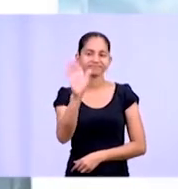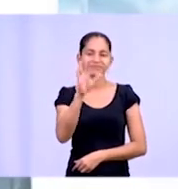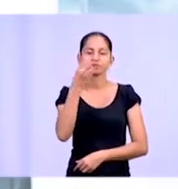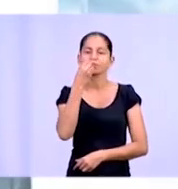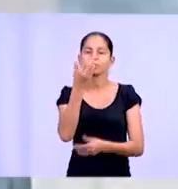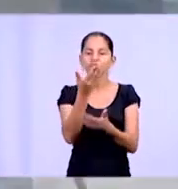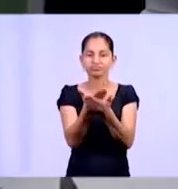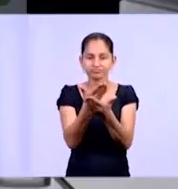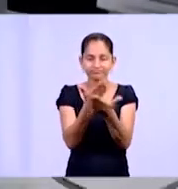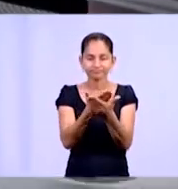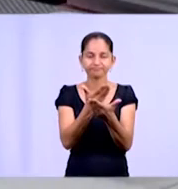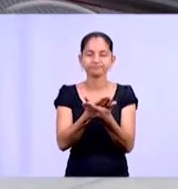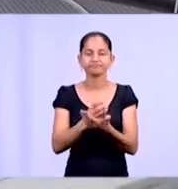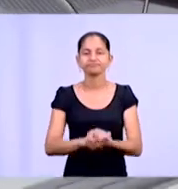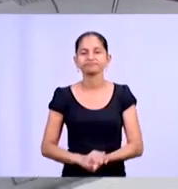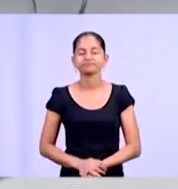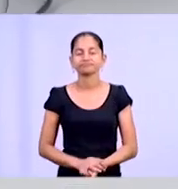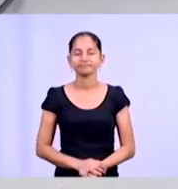bons estudos.